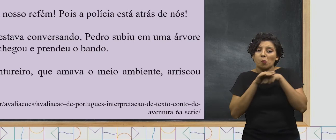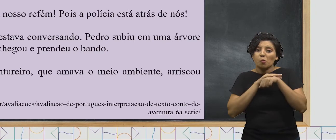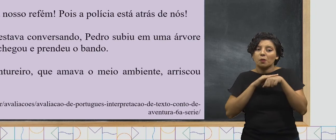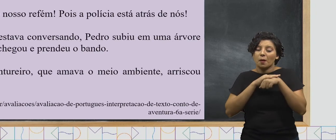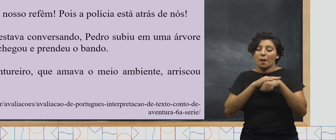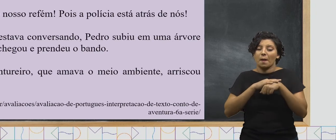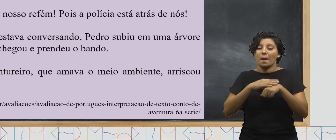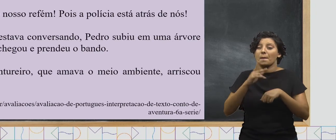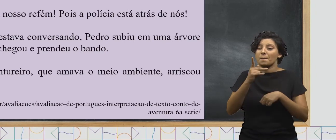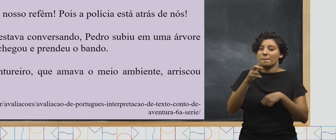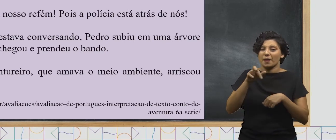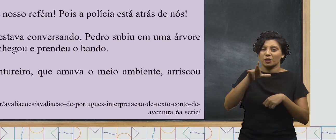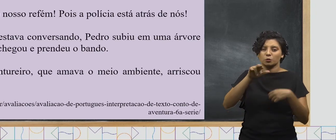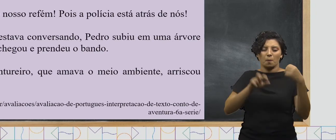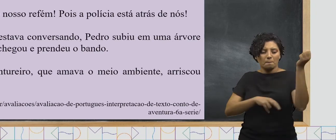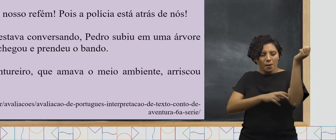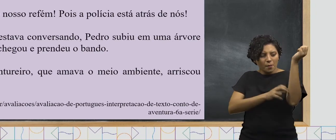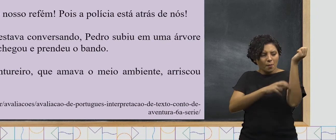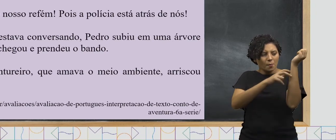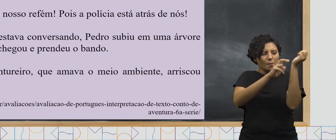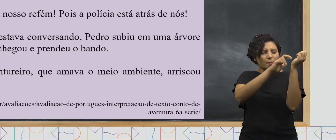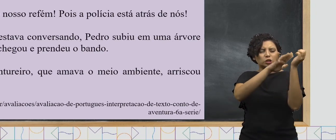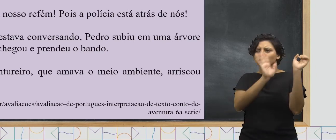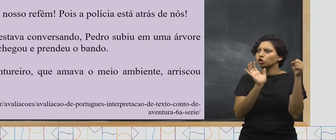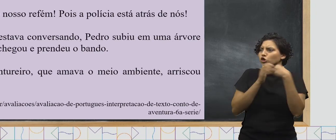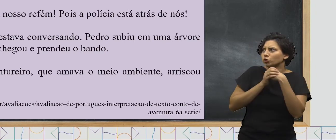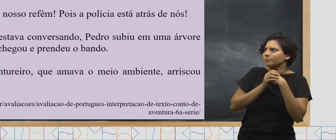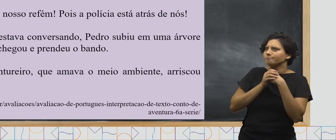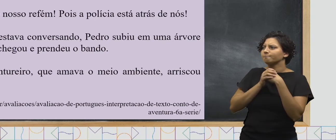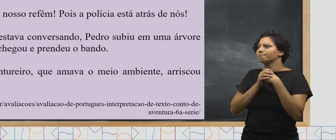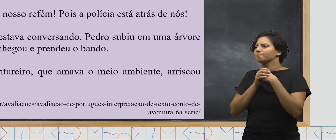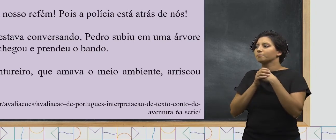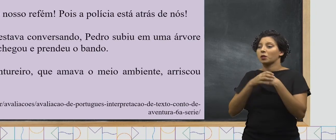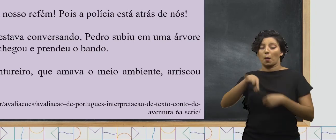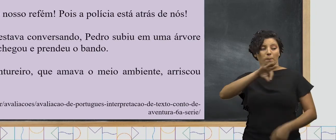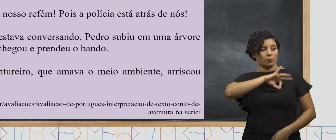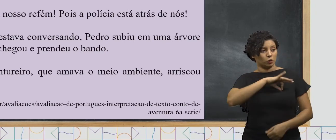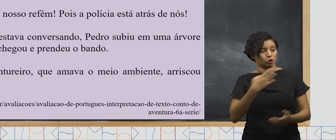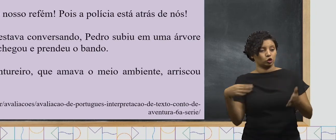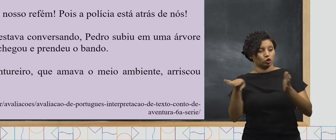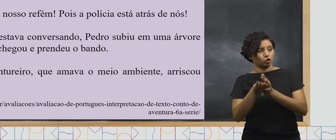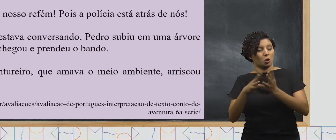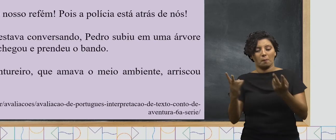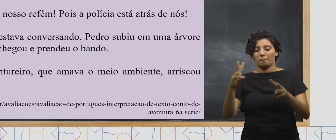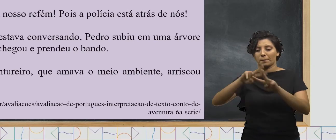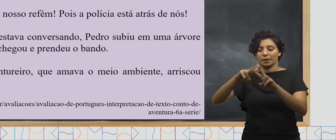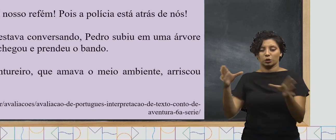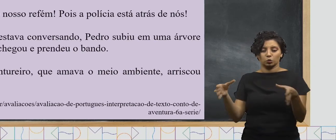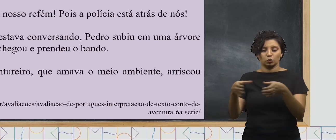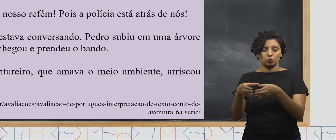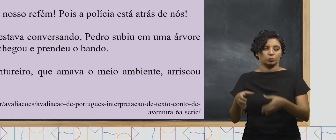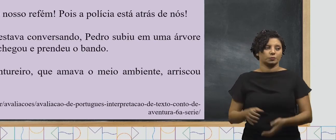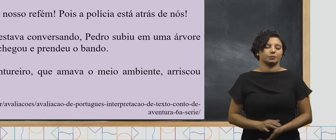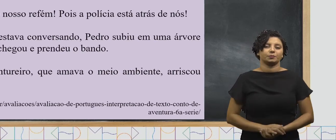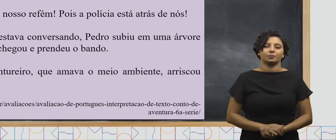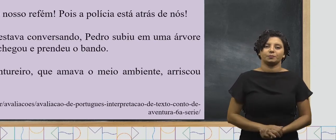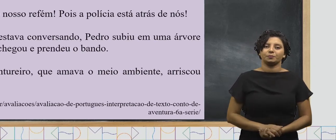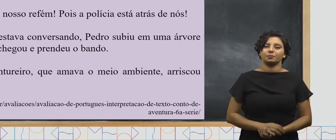conversando, Pedro subiu em uma árvore e se escondeu. A polícia chegou e prendeu o